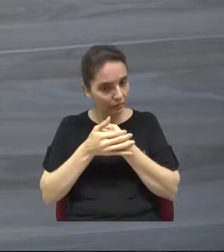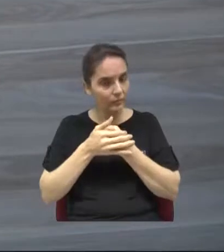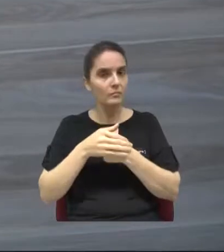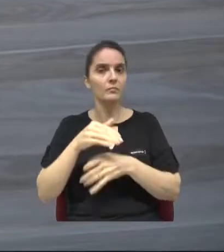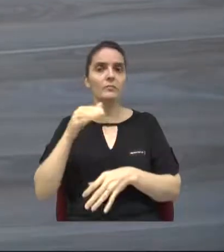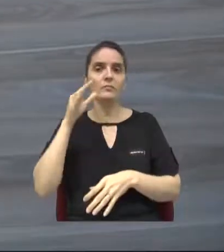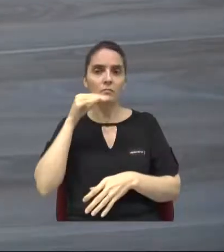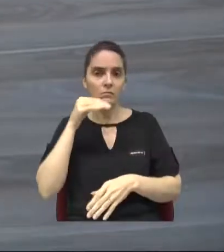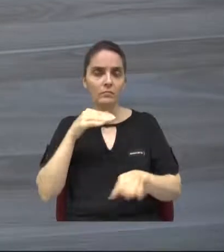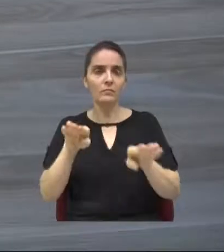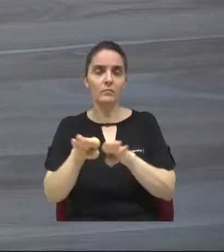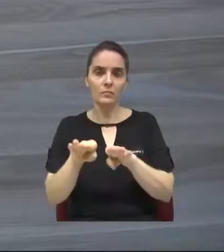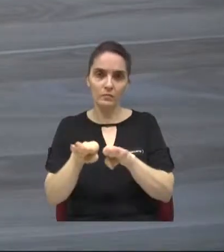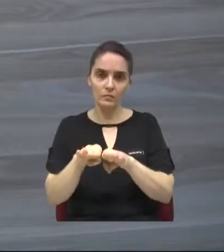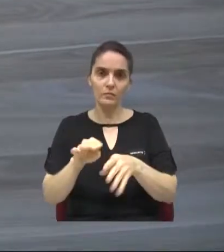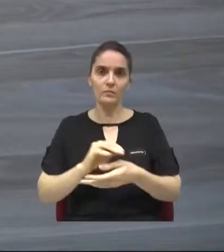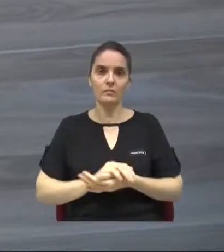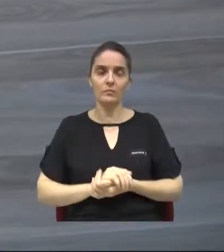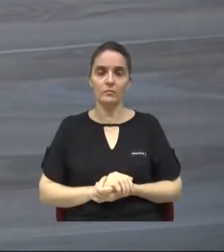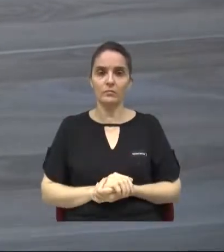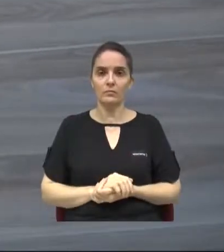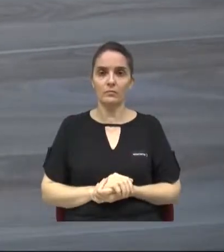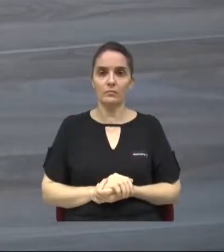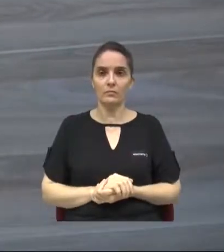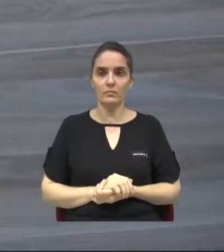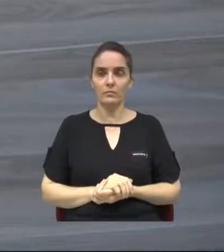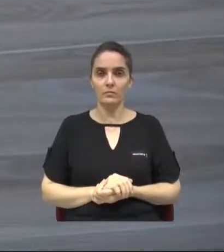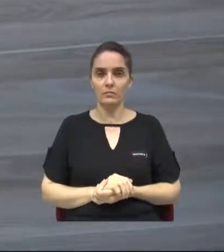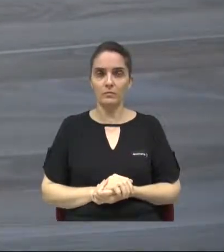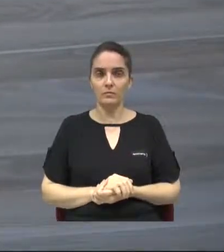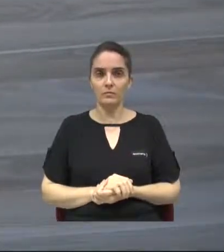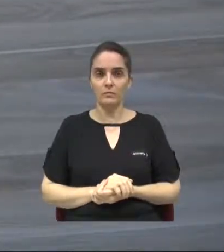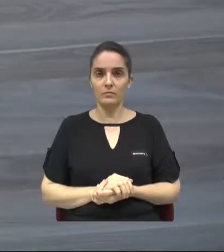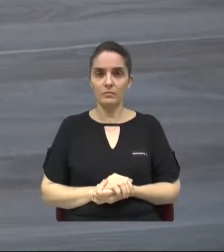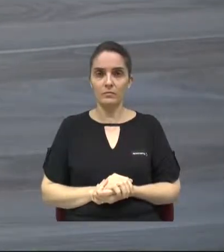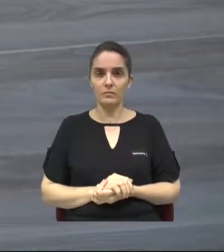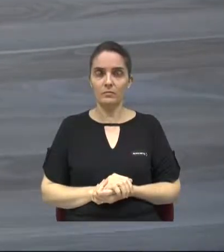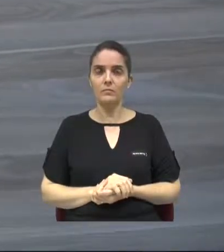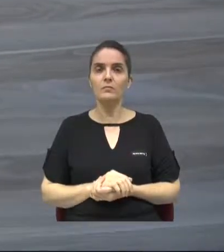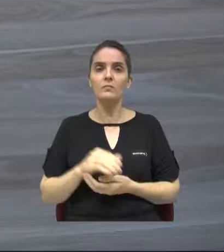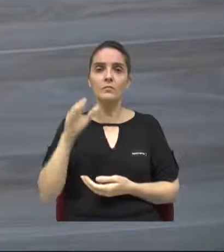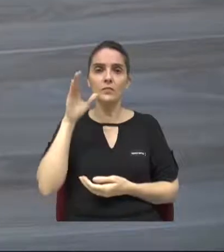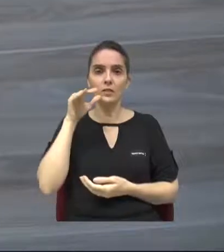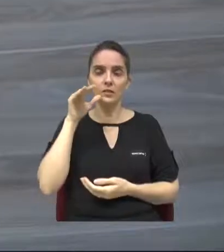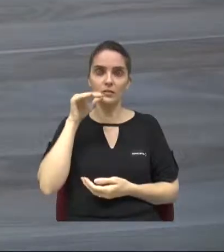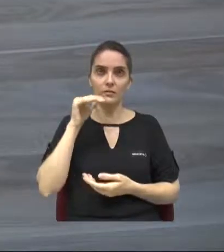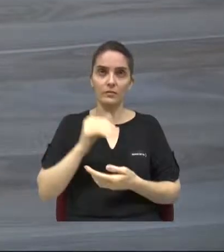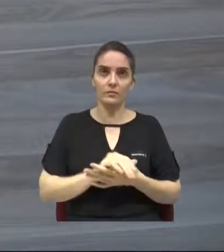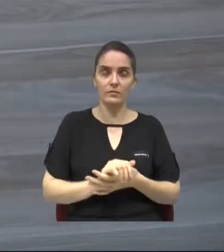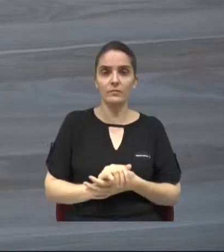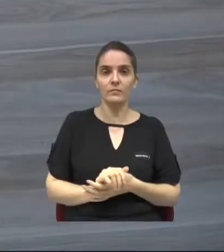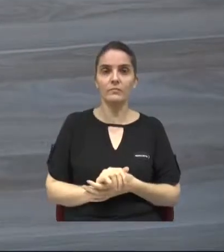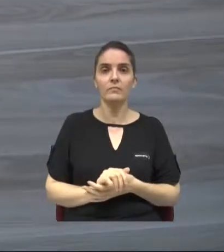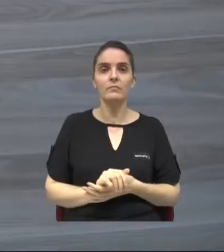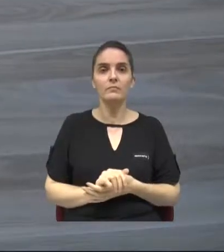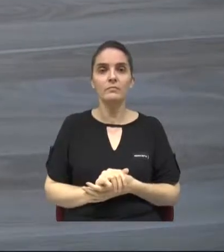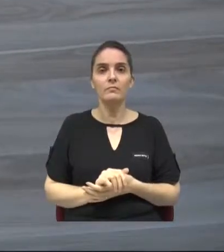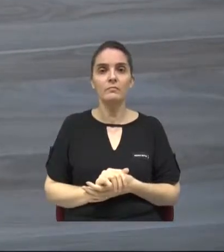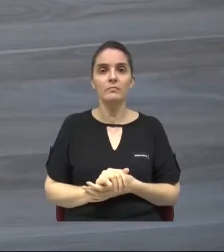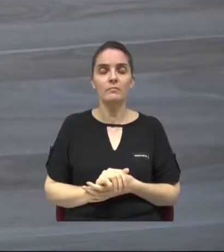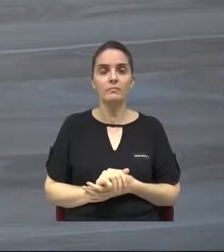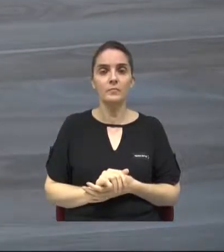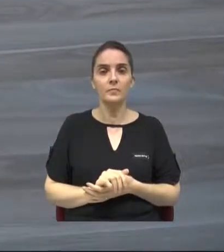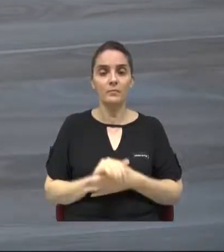também. Aquele mesmo que a gente busca para ajudar nos